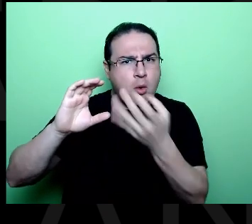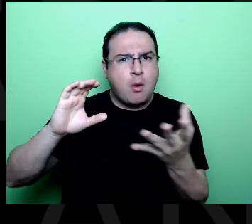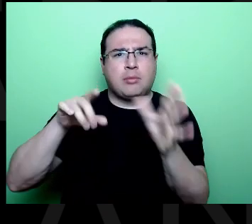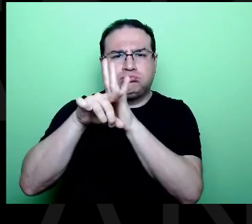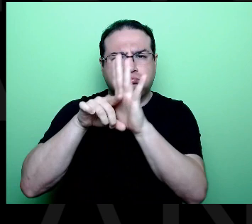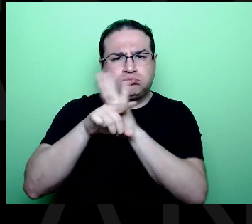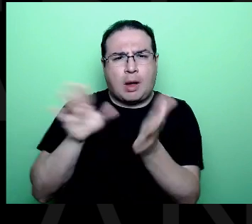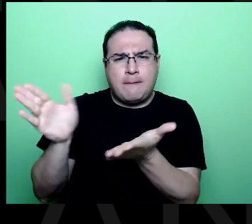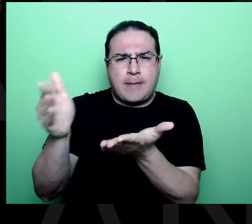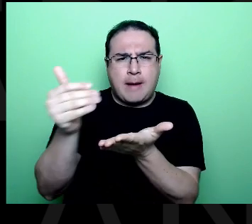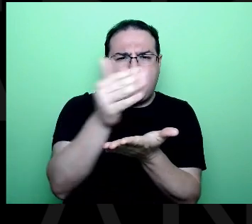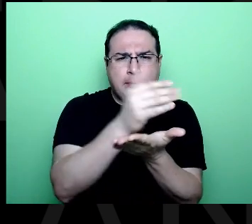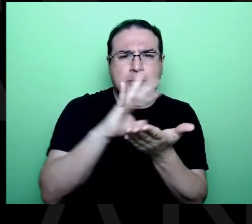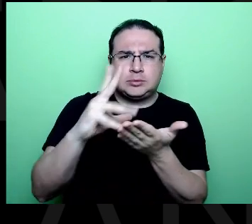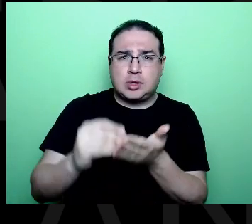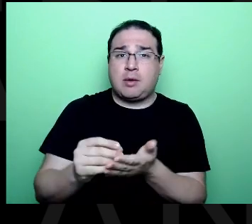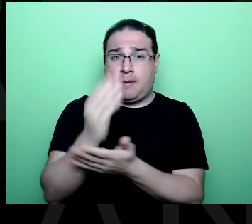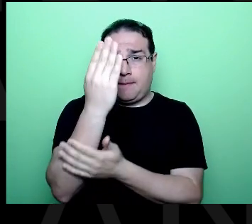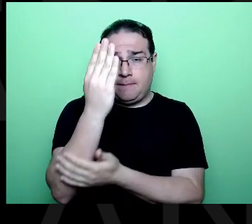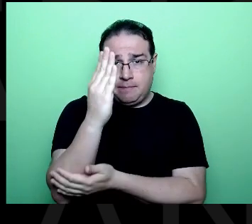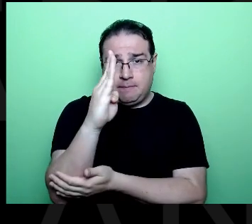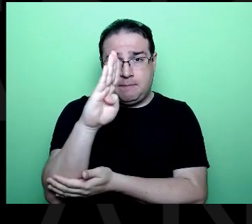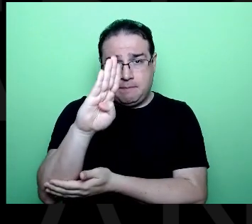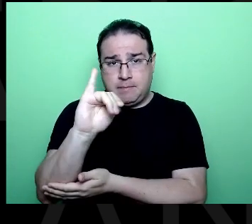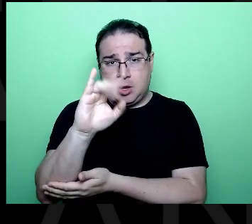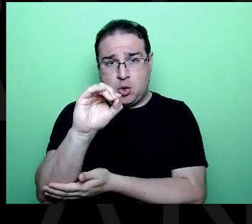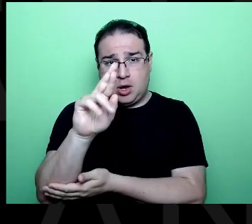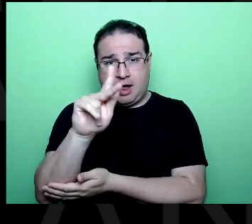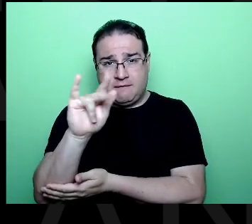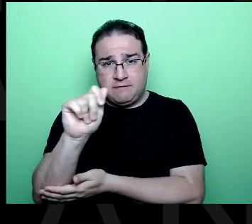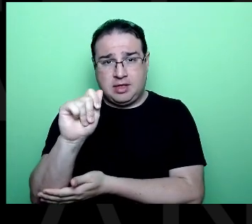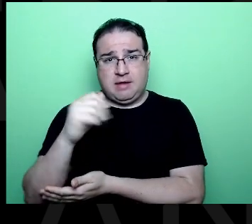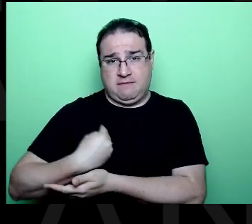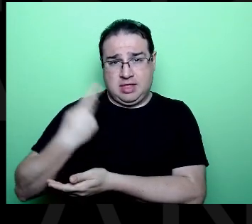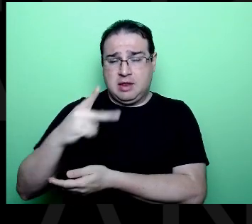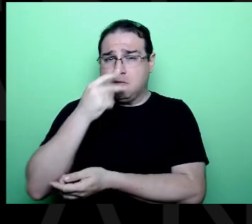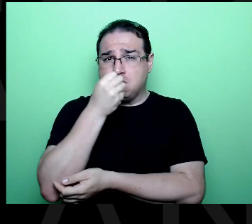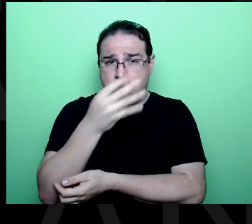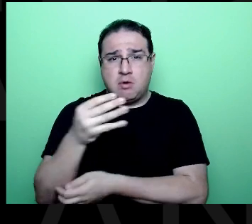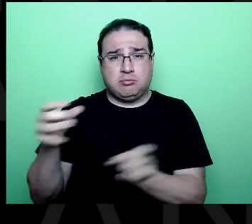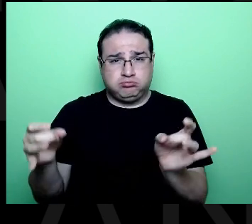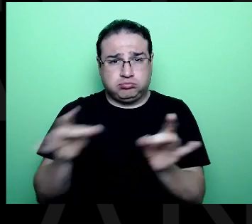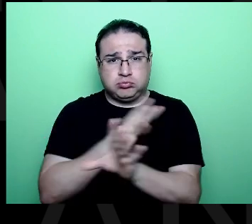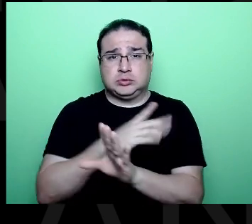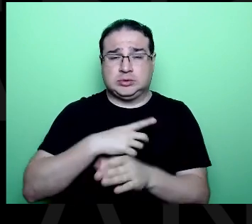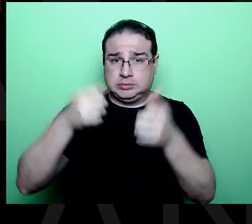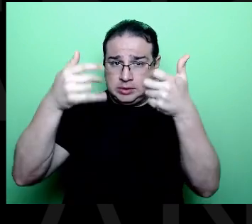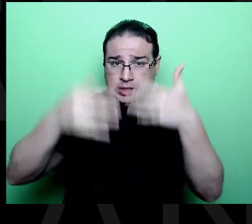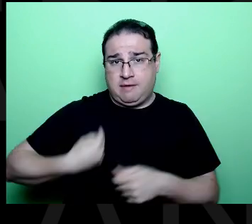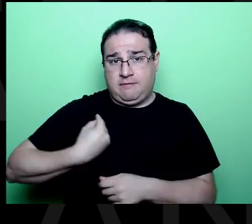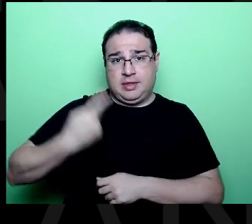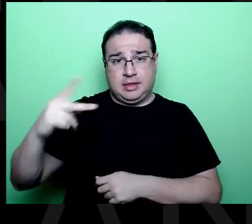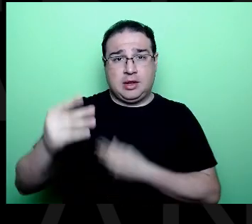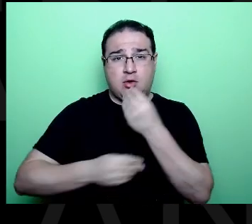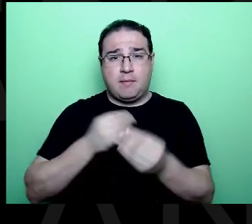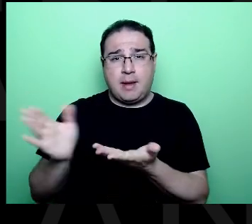né? e muito boa. O E livro do uma Bonanga é biografia muito. boa, uma biografia bem feita, né?